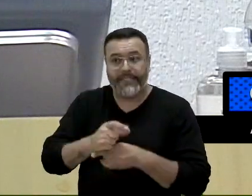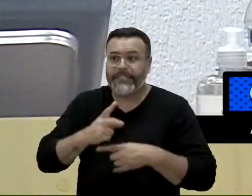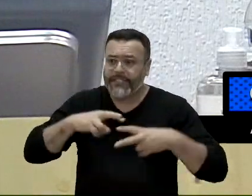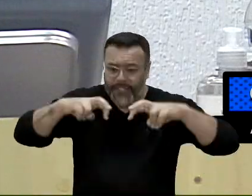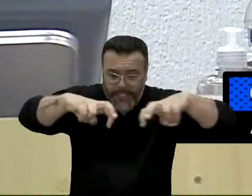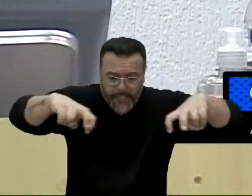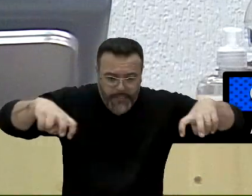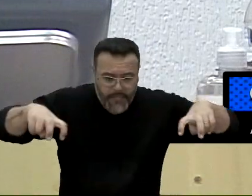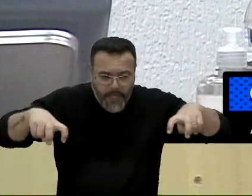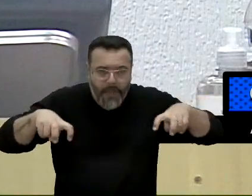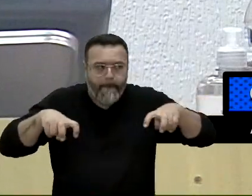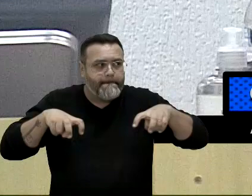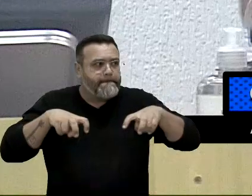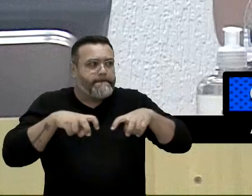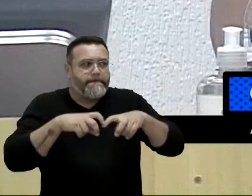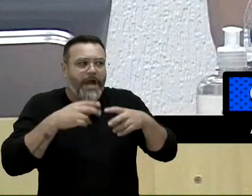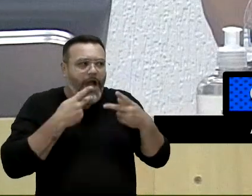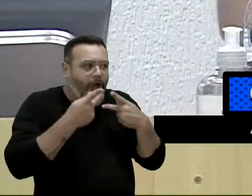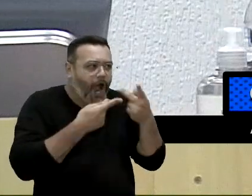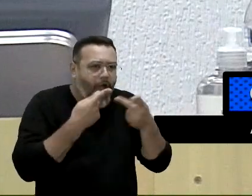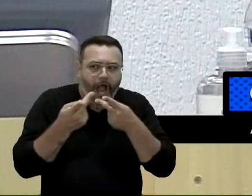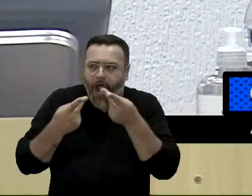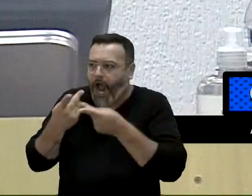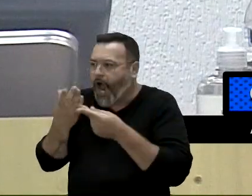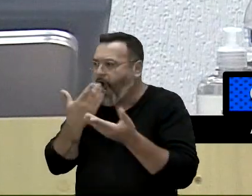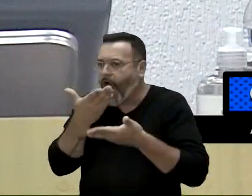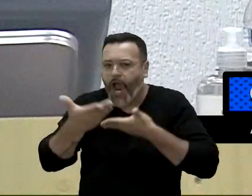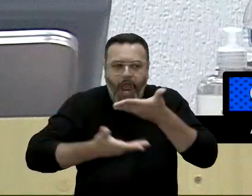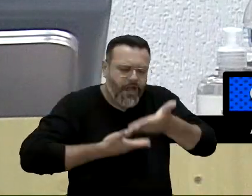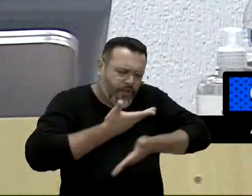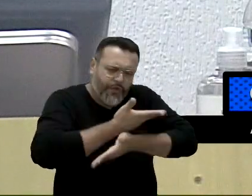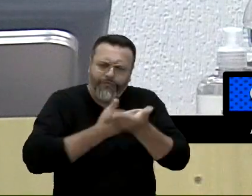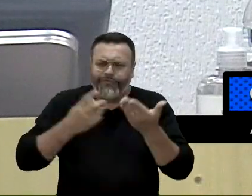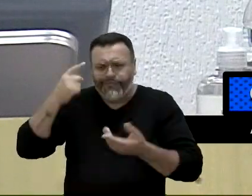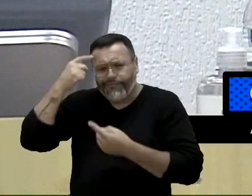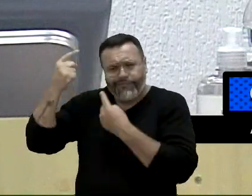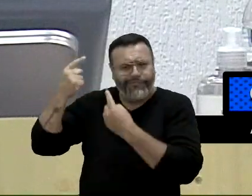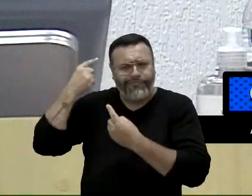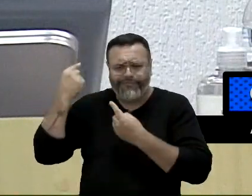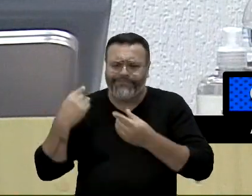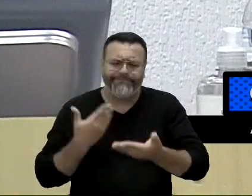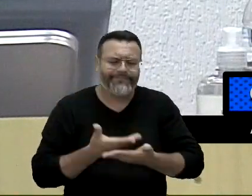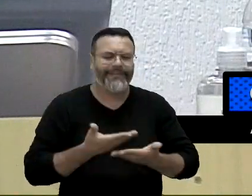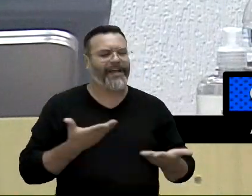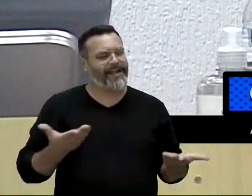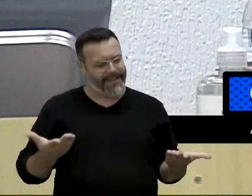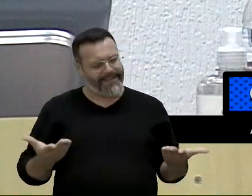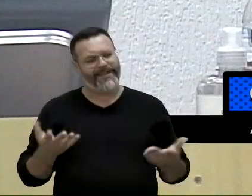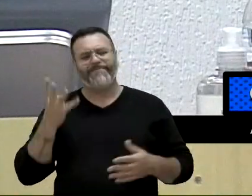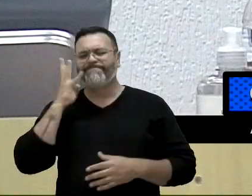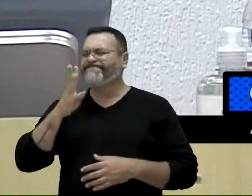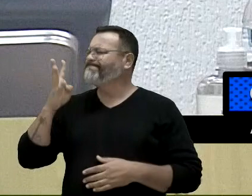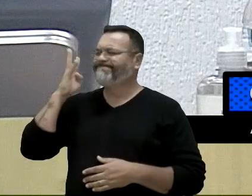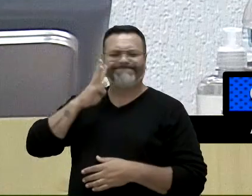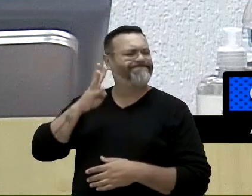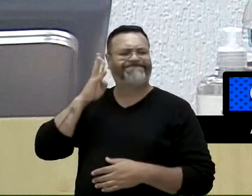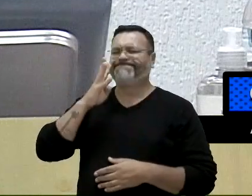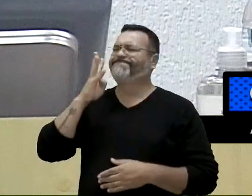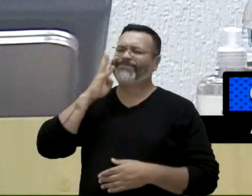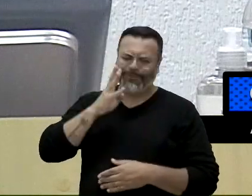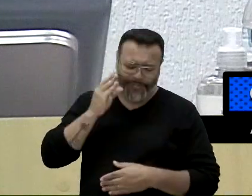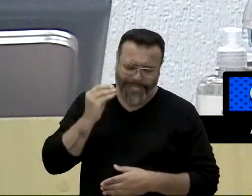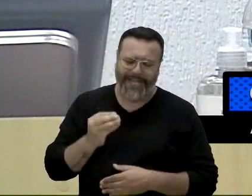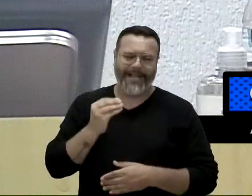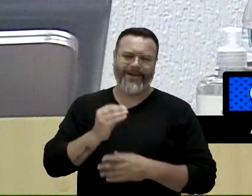de mães com seus bebês, tudo enlouquecida junto, trocando. Eu acho que é super legal isso. E dividir, né, um medo ou talvez um